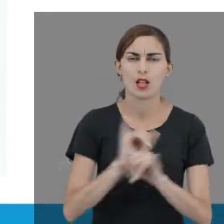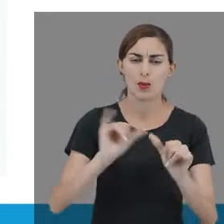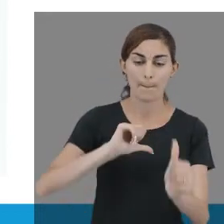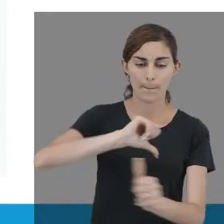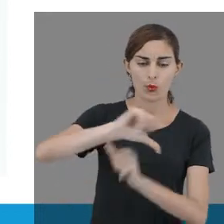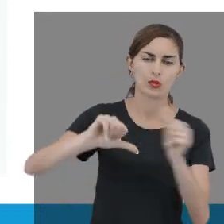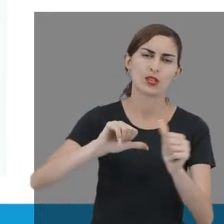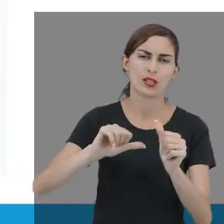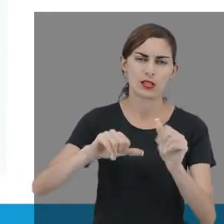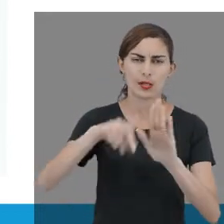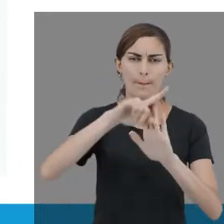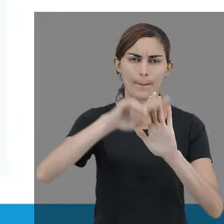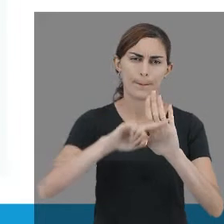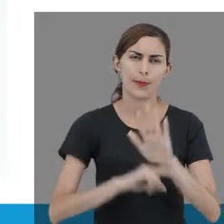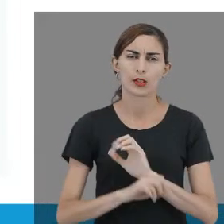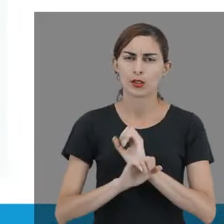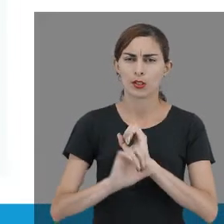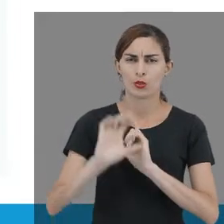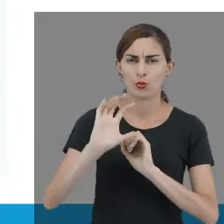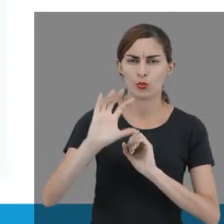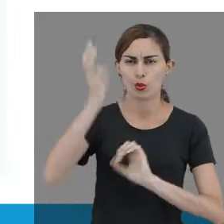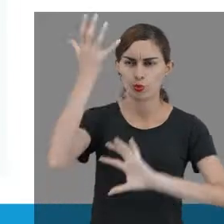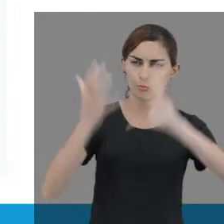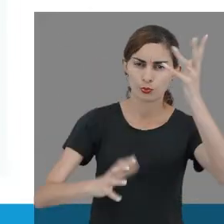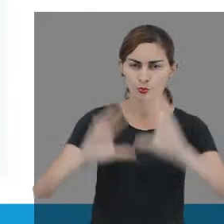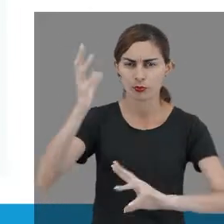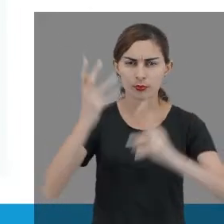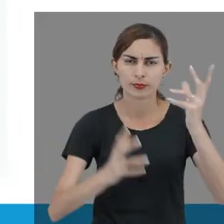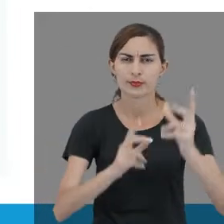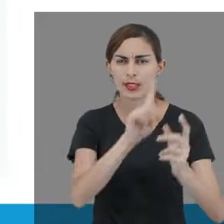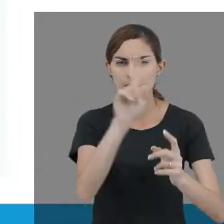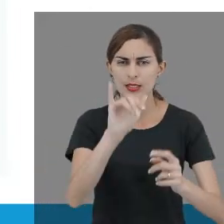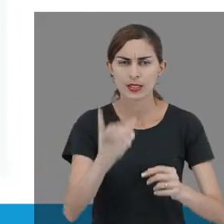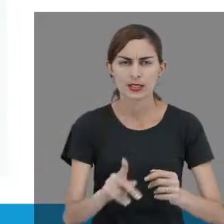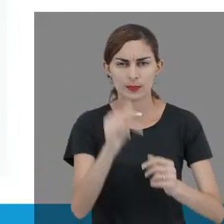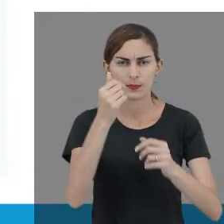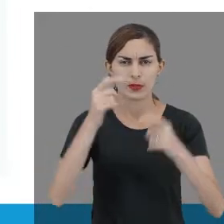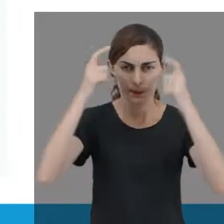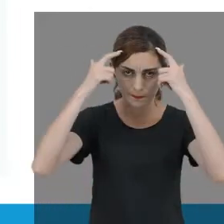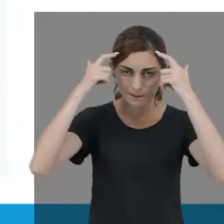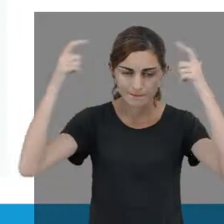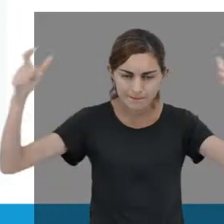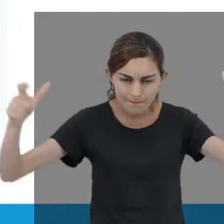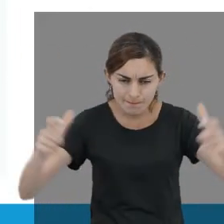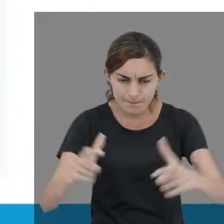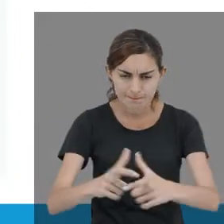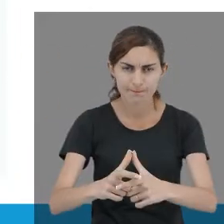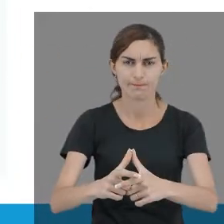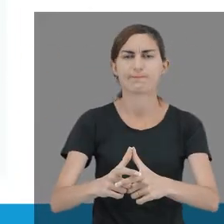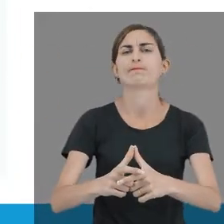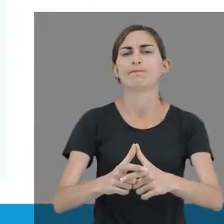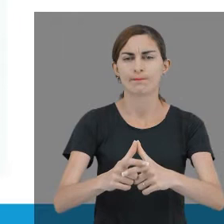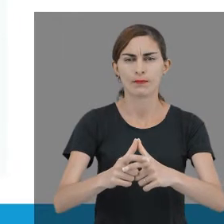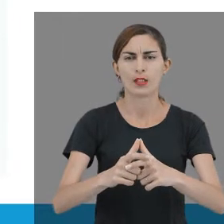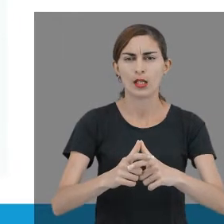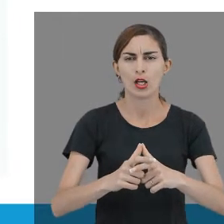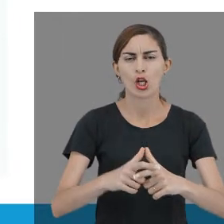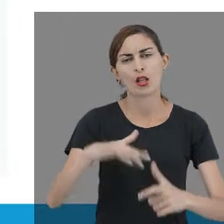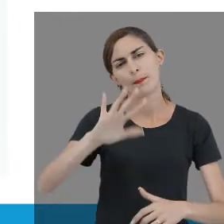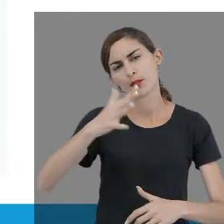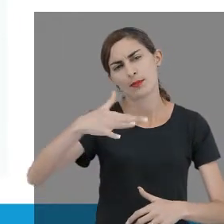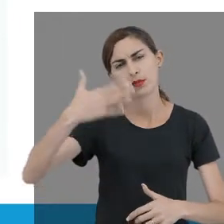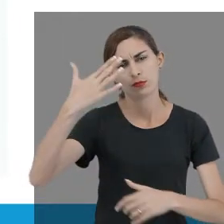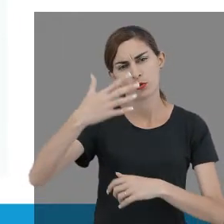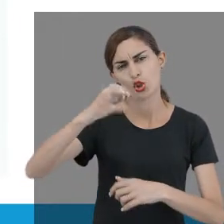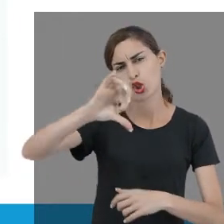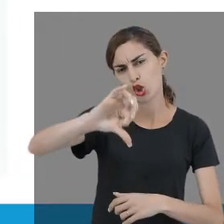de alteração do padrão de ocorrência de casos de microcefalia. Nós tínhamos, na época, 9 casos por ano. Ou